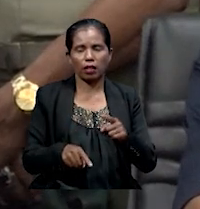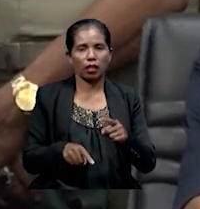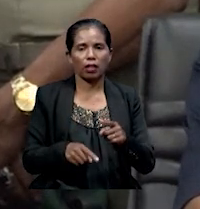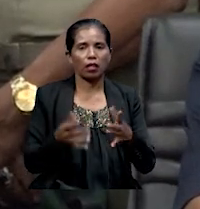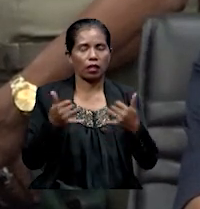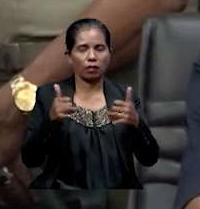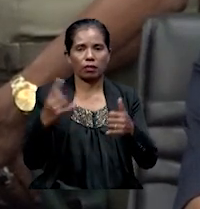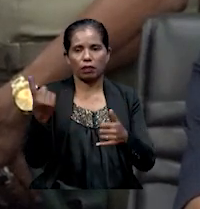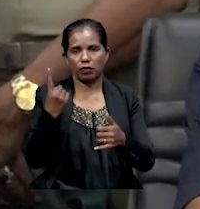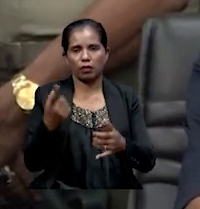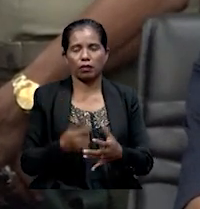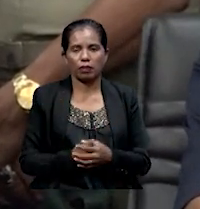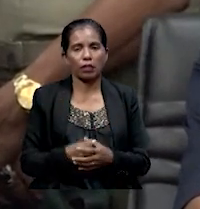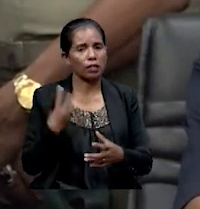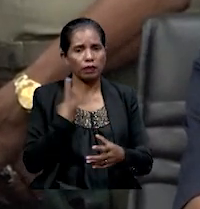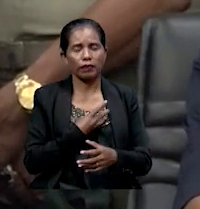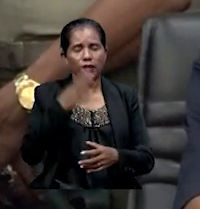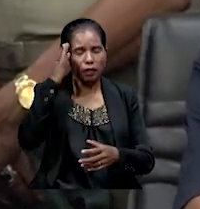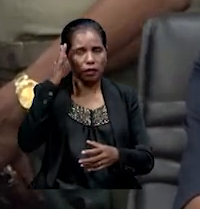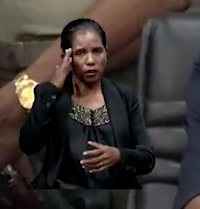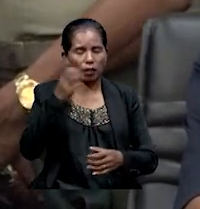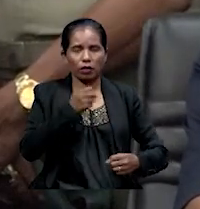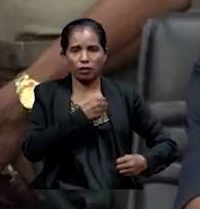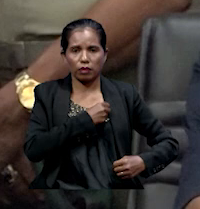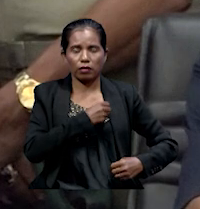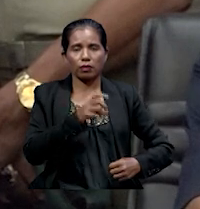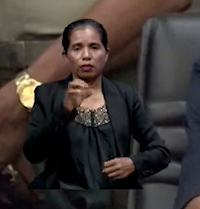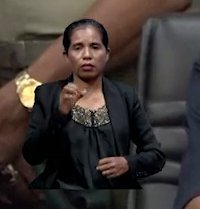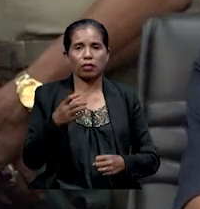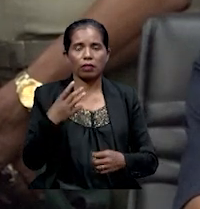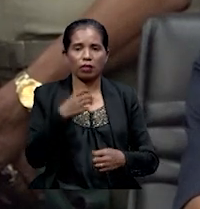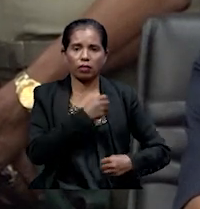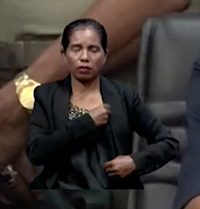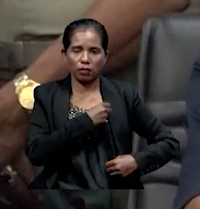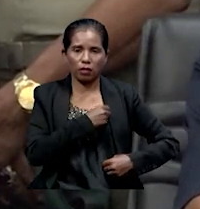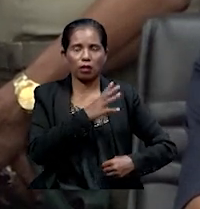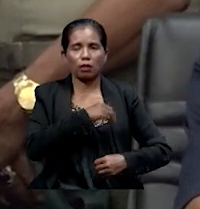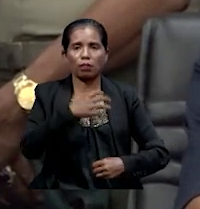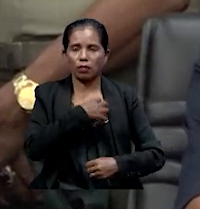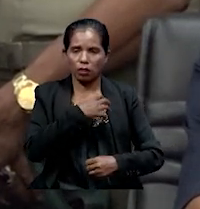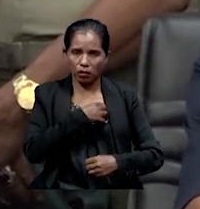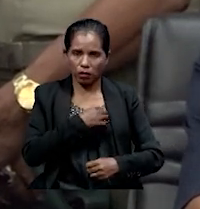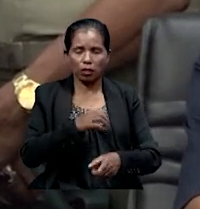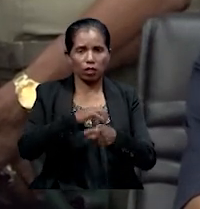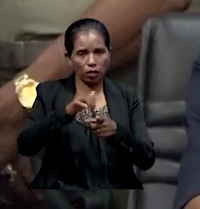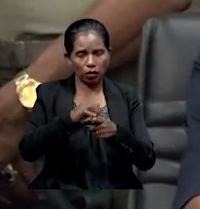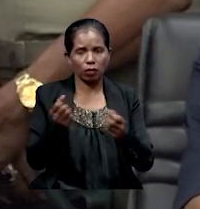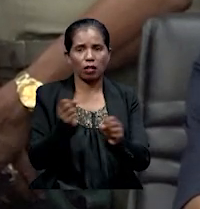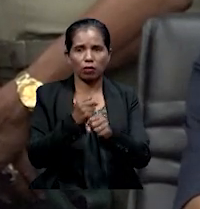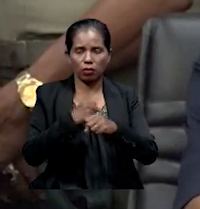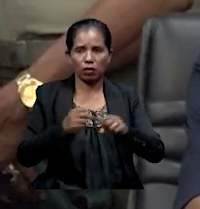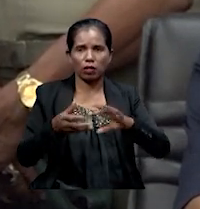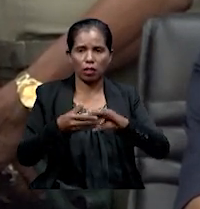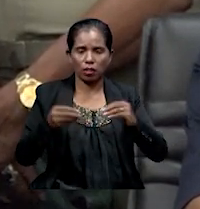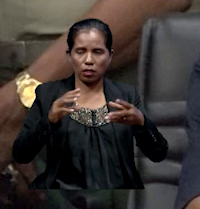e naba. Ita atene que a força ruane treinado e governo, estado investe e halone minha história naru.